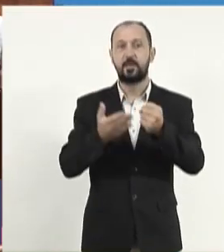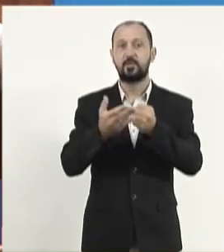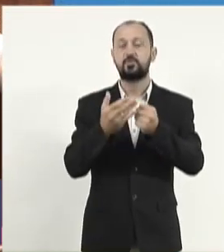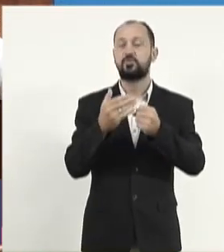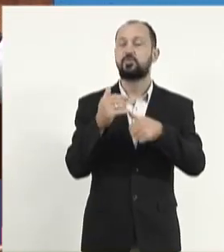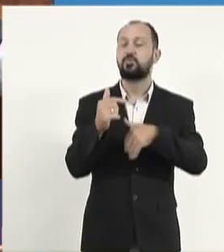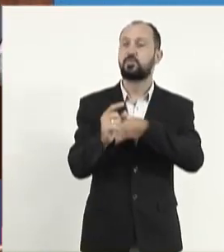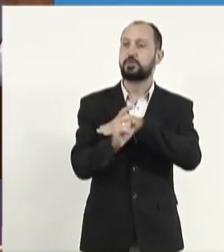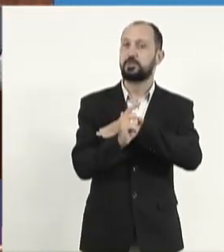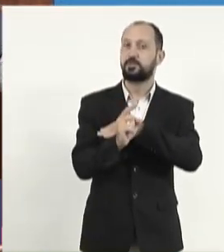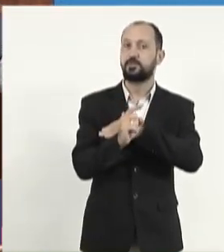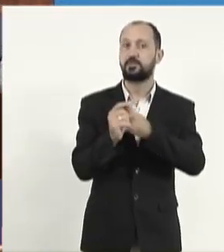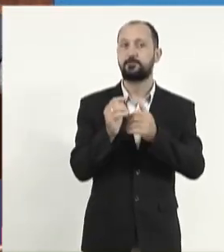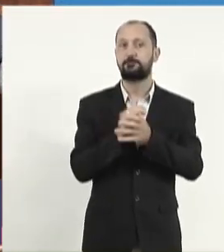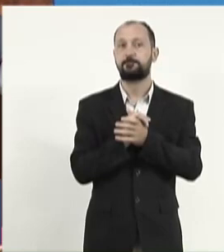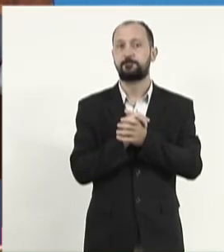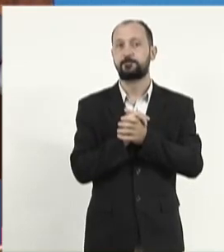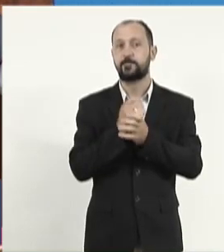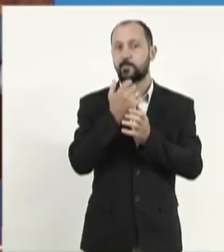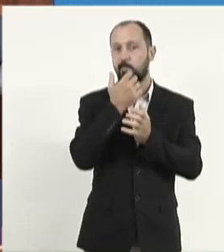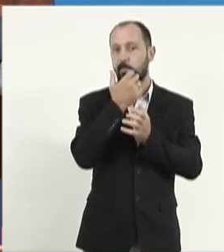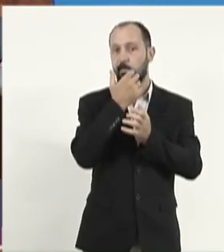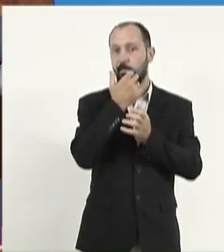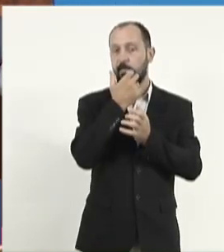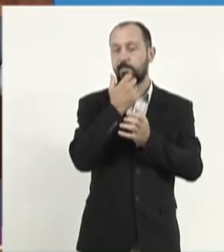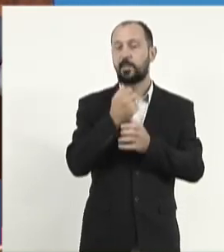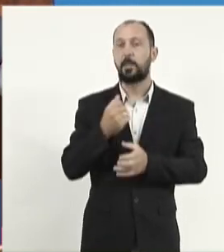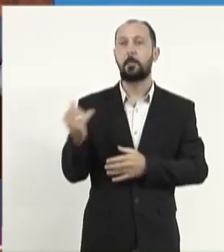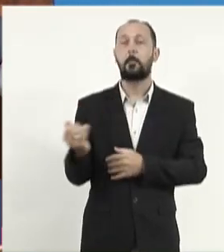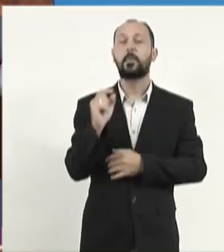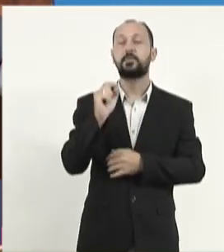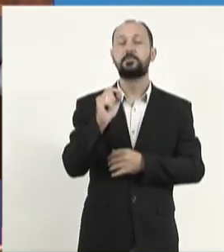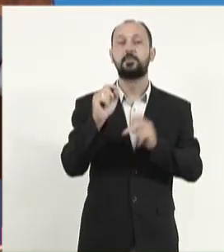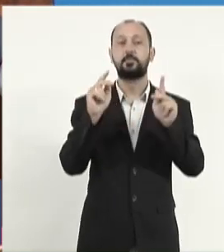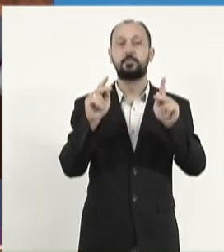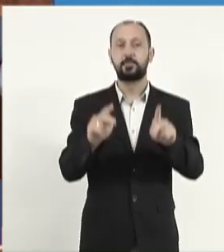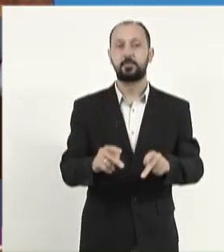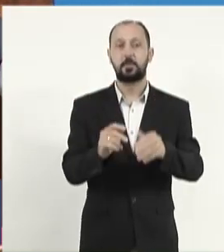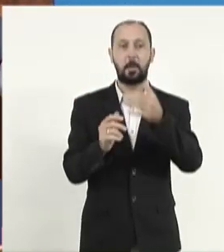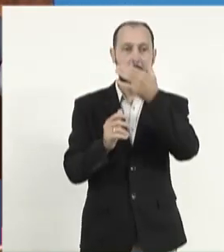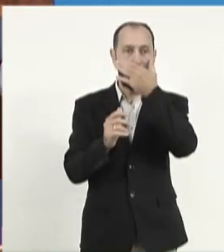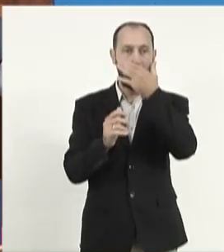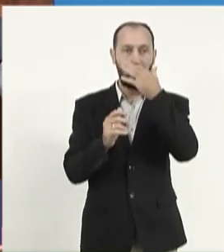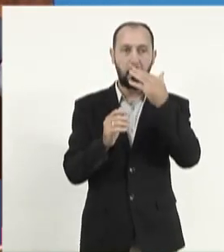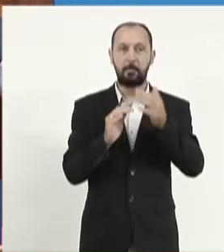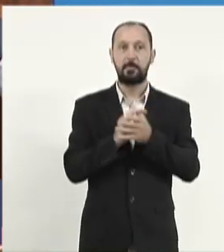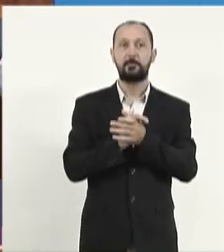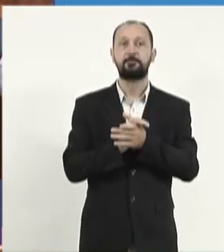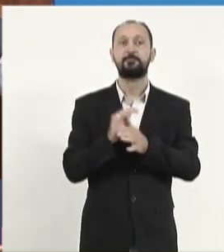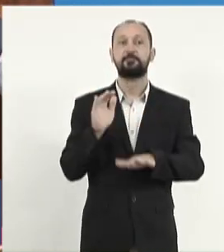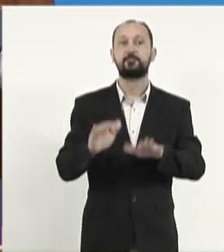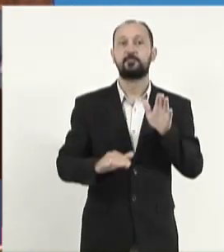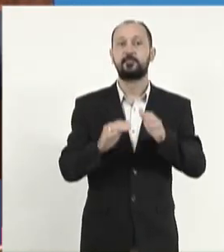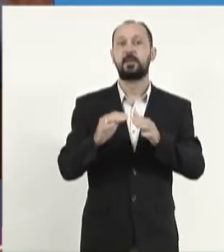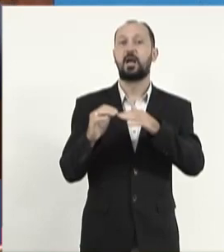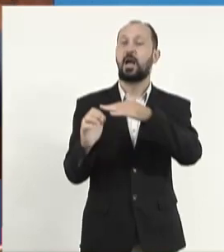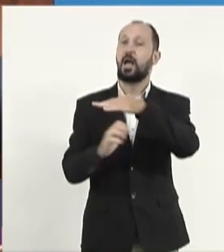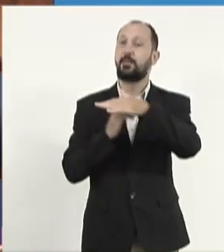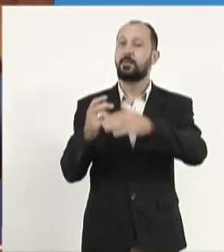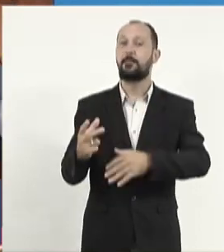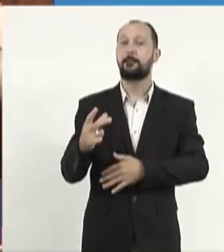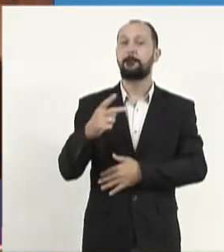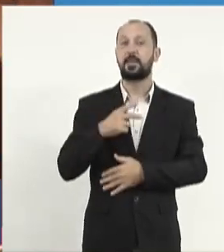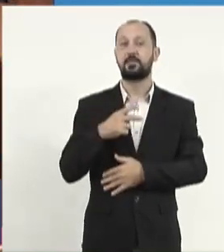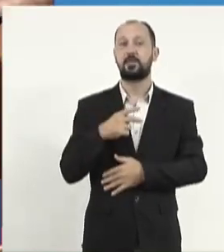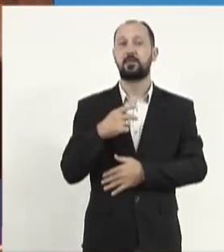serviço que é essencial à população. E muitas vezes a empresa privada, ela não tem